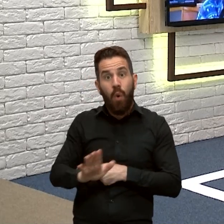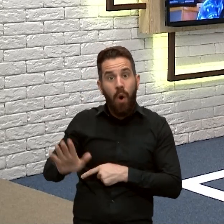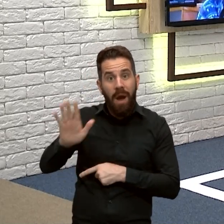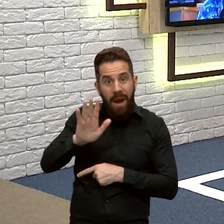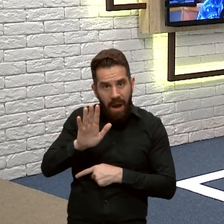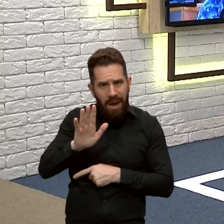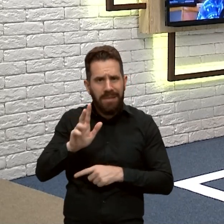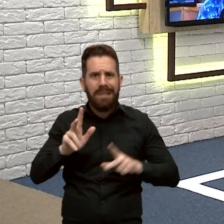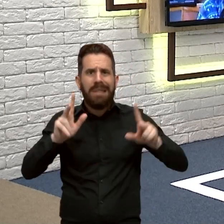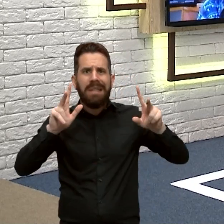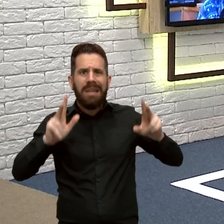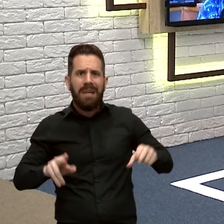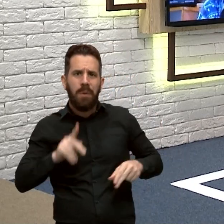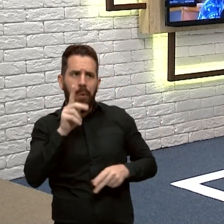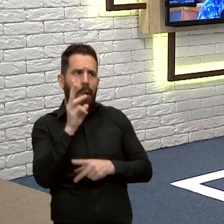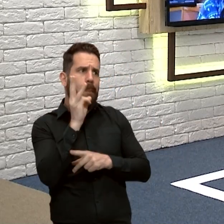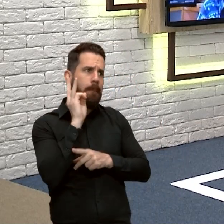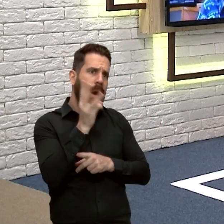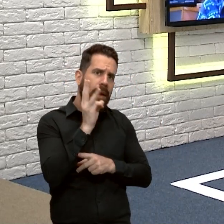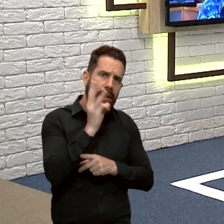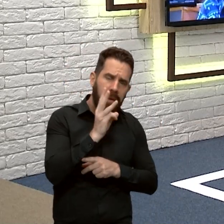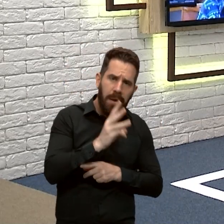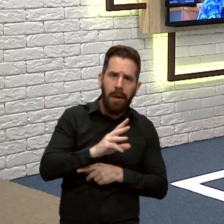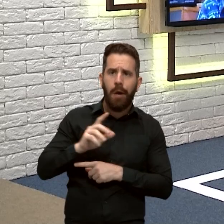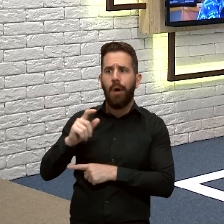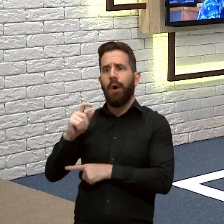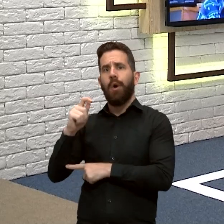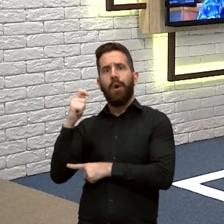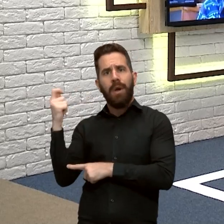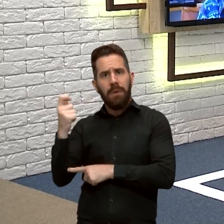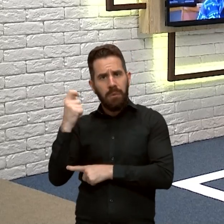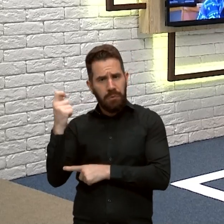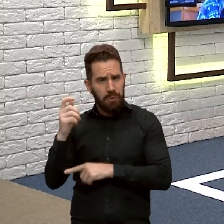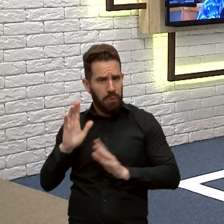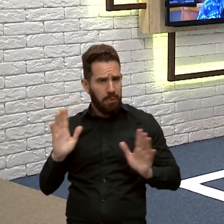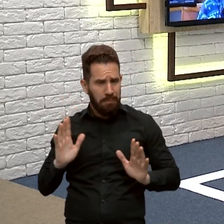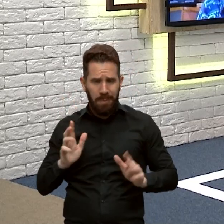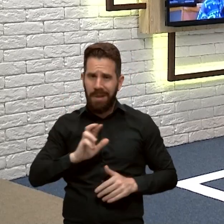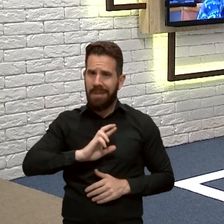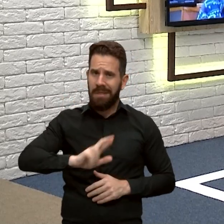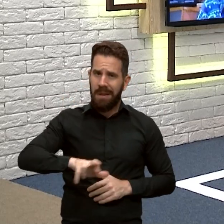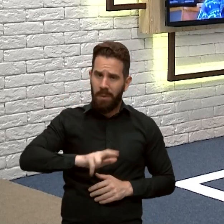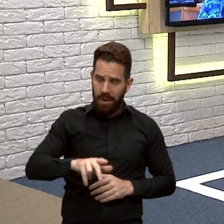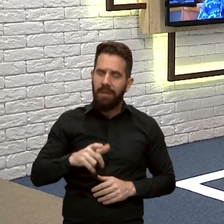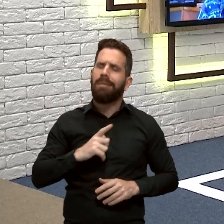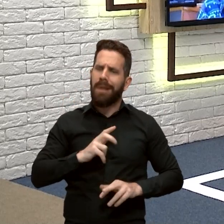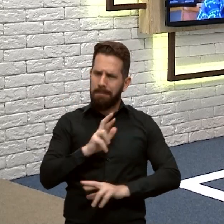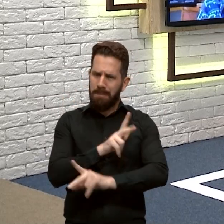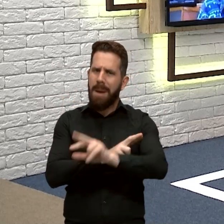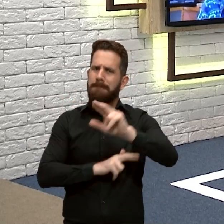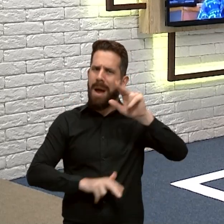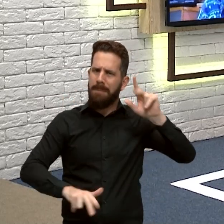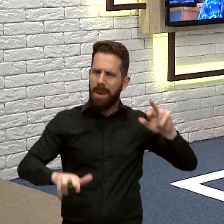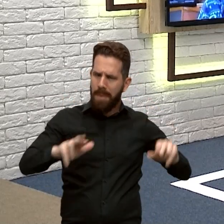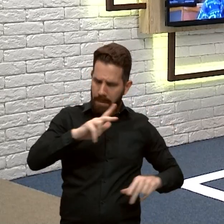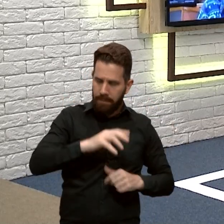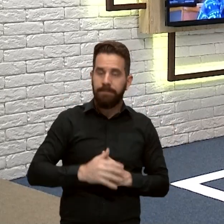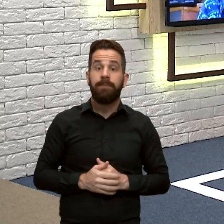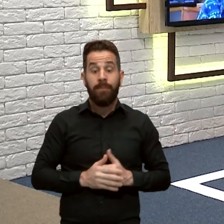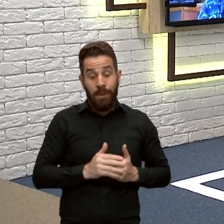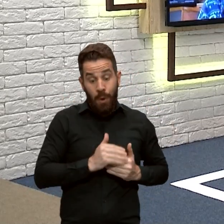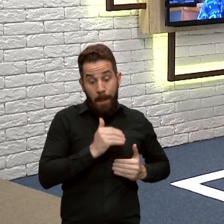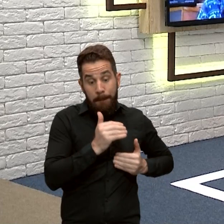as pessoas do Rio Grande do Sul, né? Há uma diferença nesse sentido. E o processo de envelhecimento,